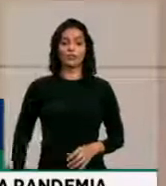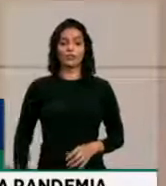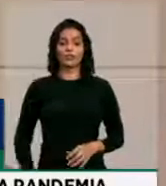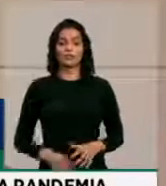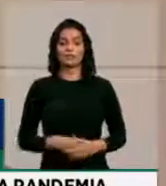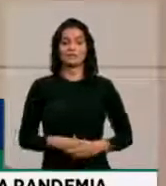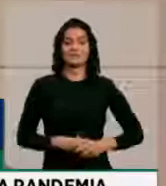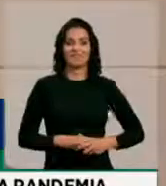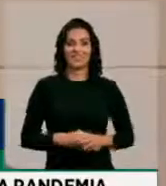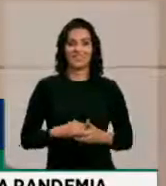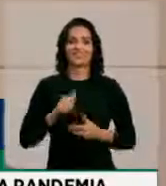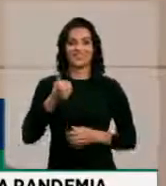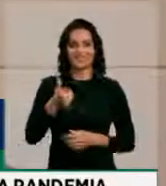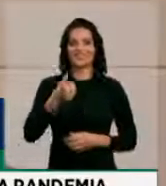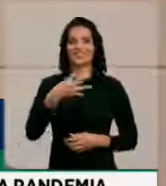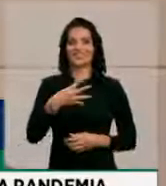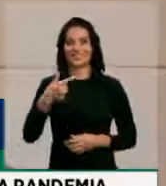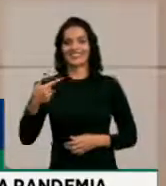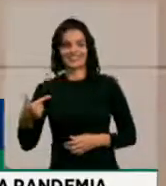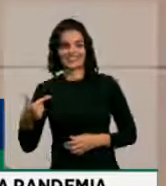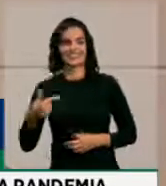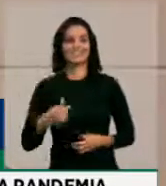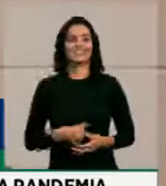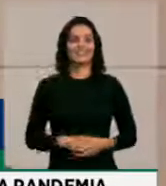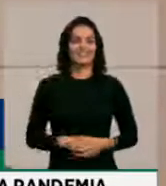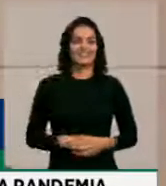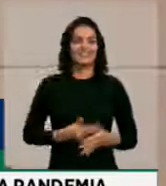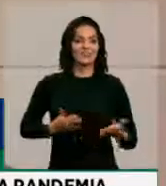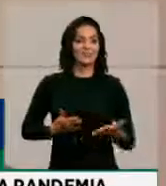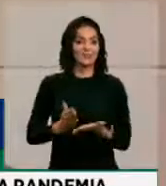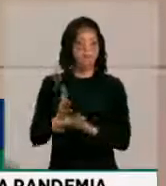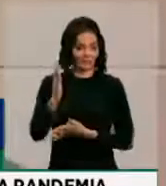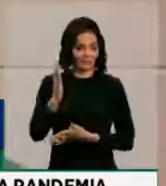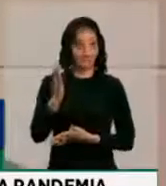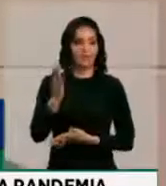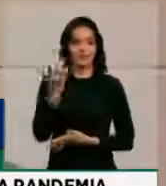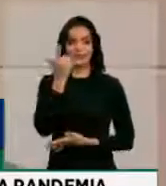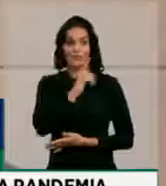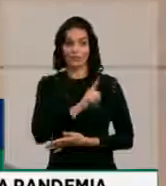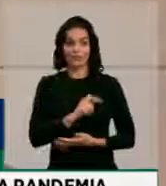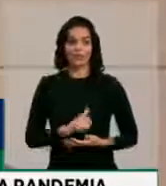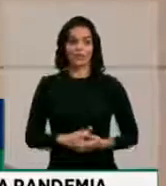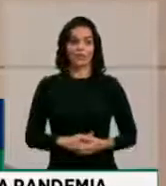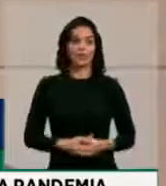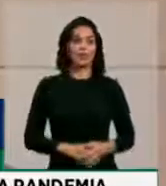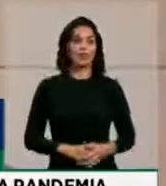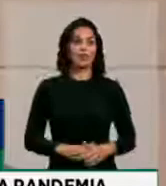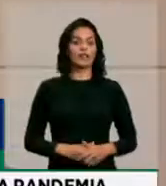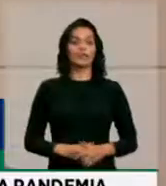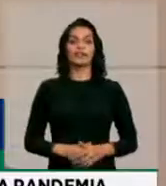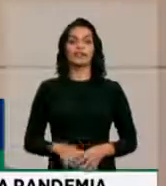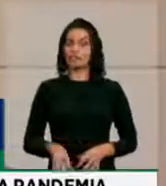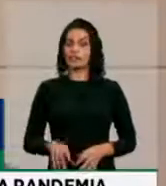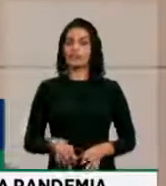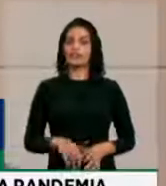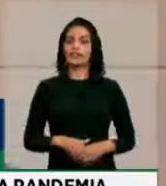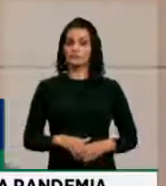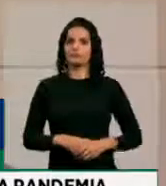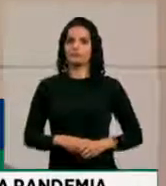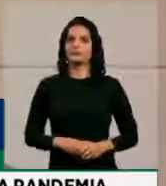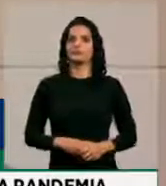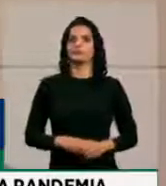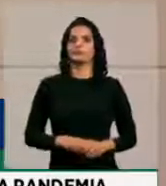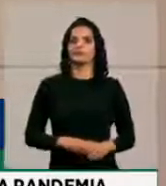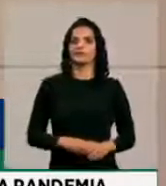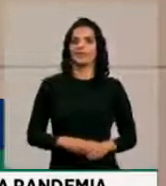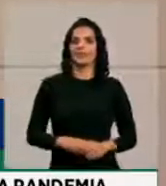número 1142, que nós aprovamos sob a relatoria da deputada Joênia. Não é